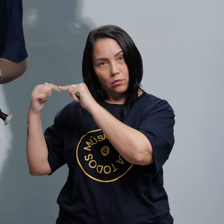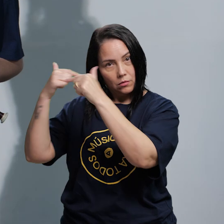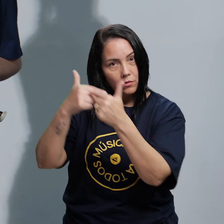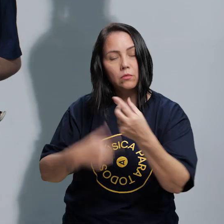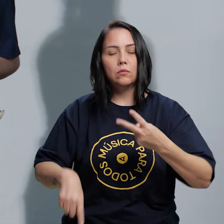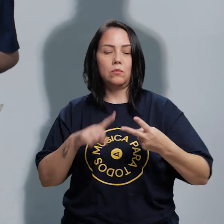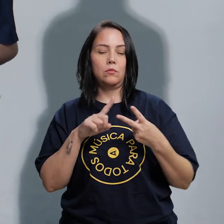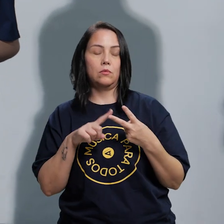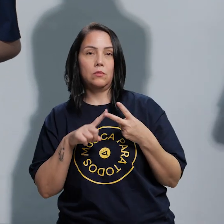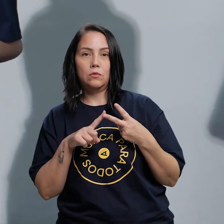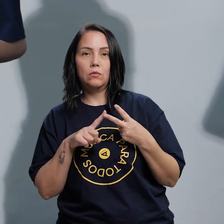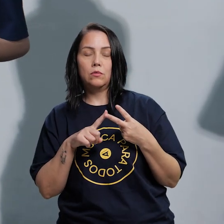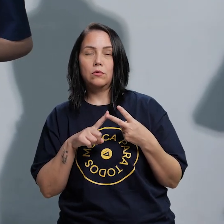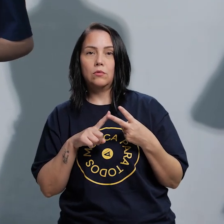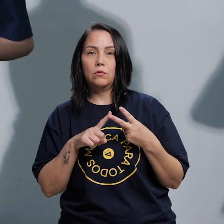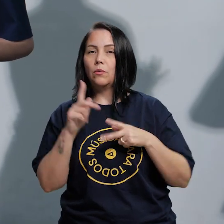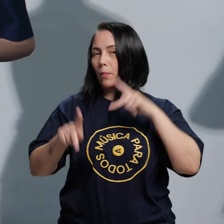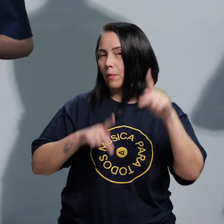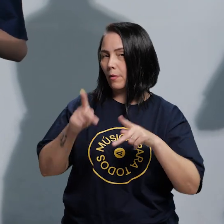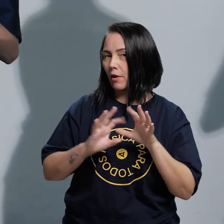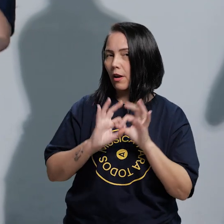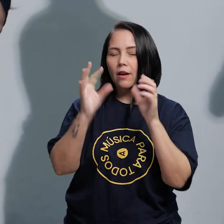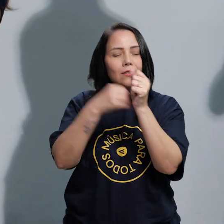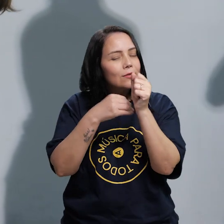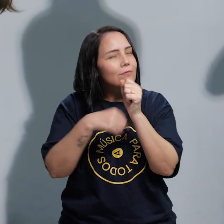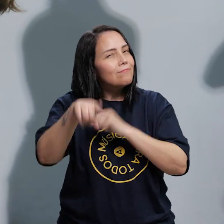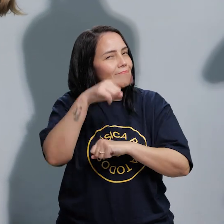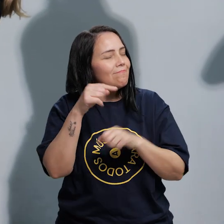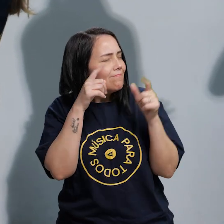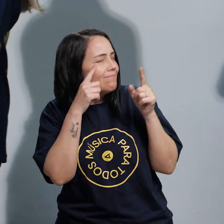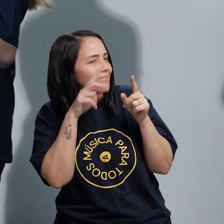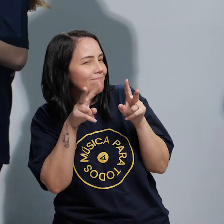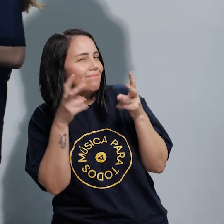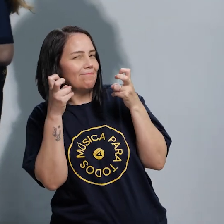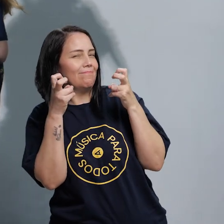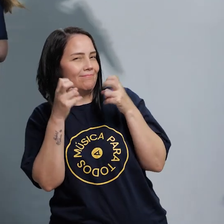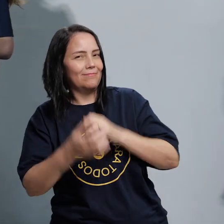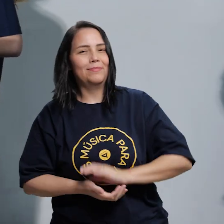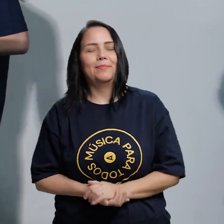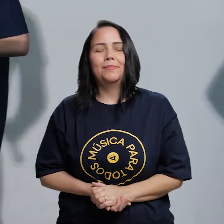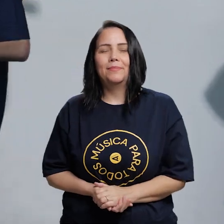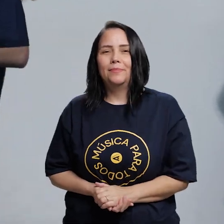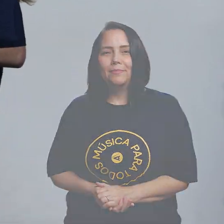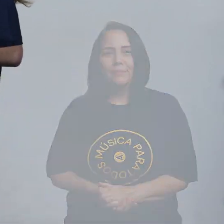depois nós vamos fazer uma obra popular. Essa eu não vou revelar o nome ainda, vou deixar para vocês conhecerem.